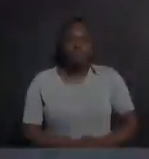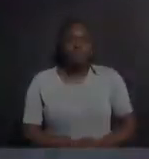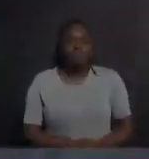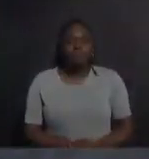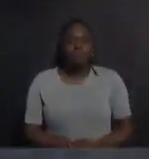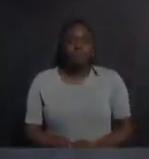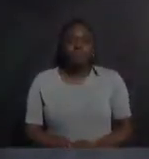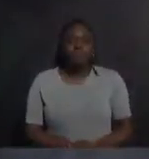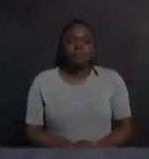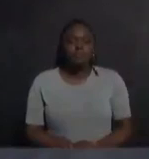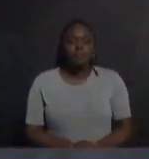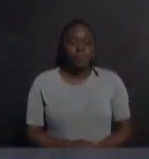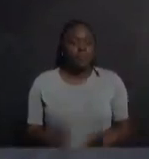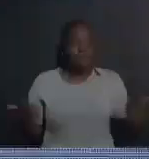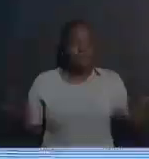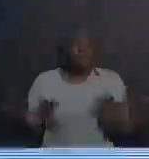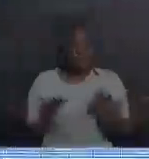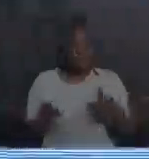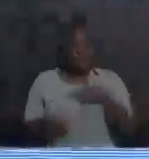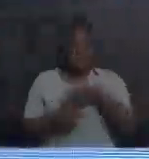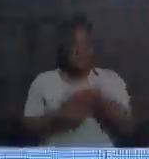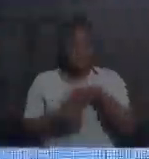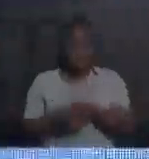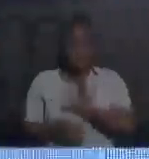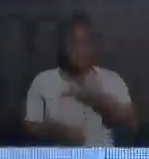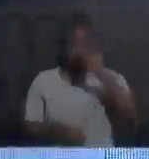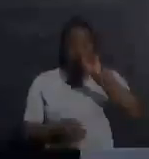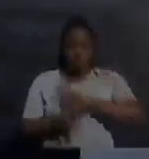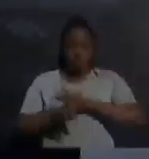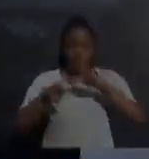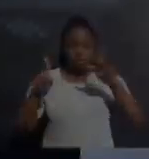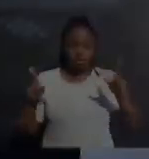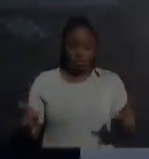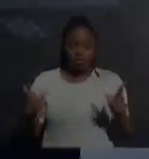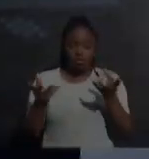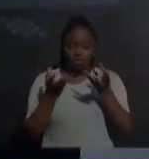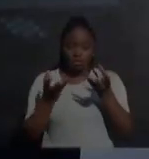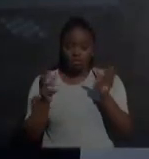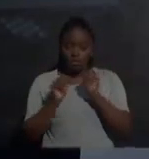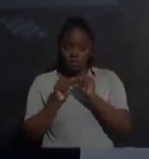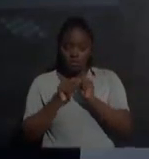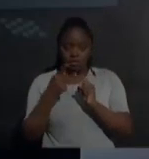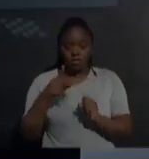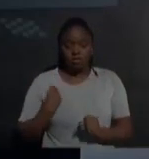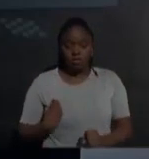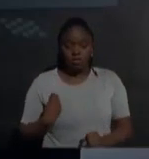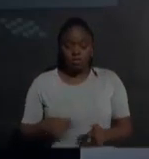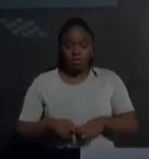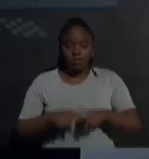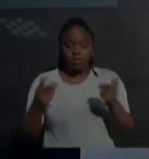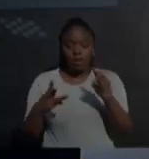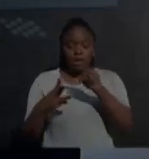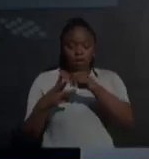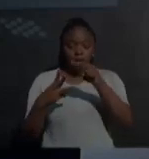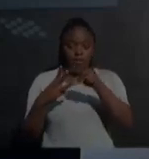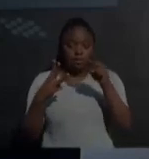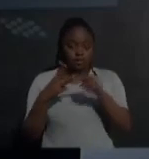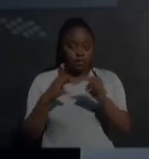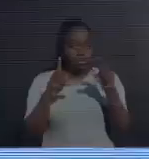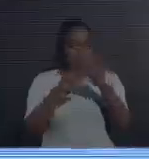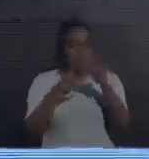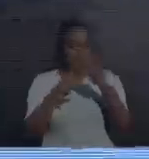Deixa eu dizer para você uma coisa, nessa noite Deus quer fazer algo diferente aqui na nossa história. Mas eu quero encerrar com essas três palavras que começam o verso